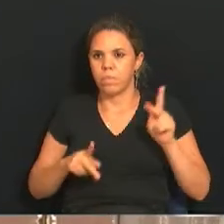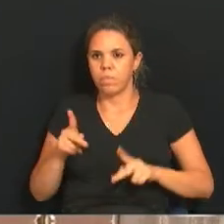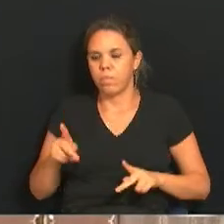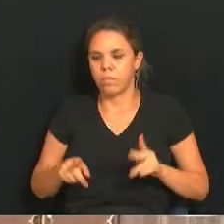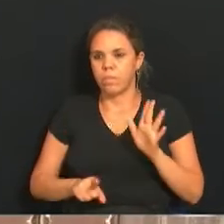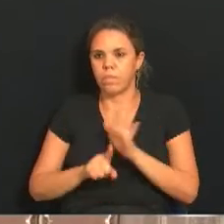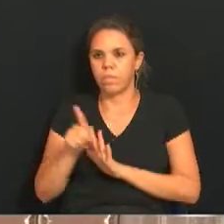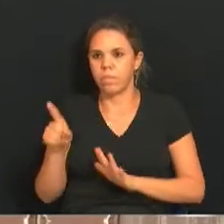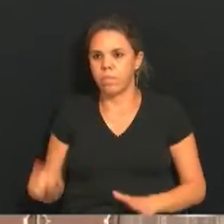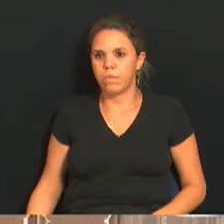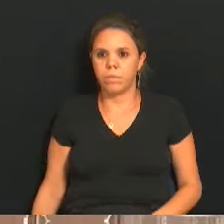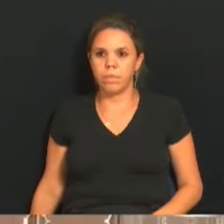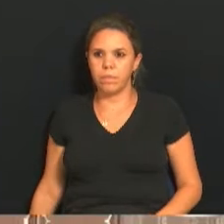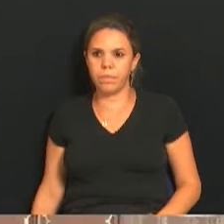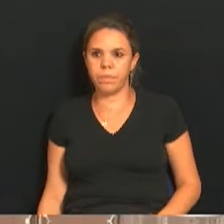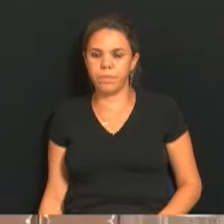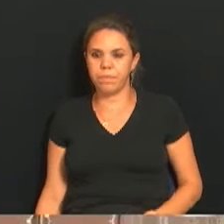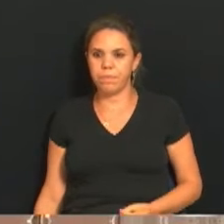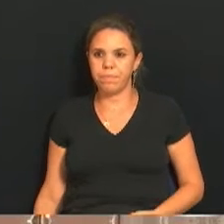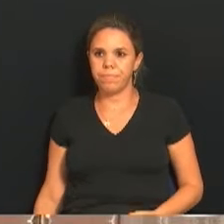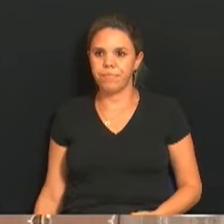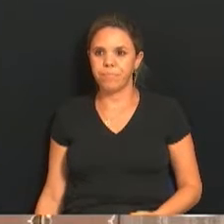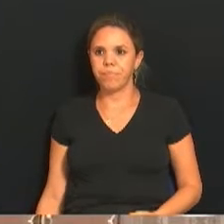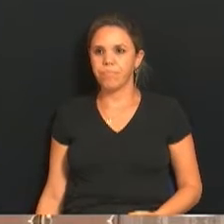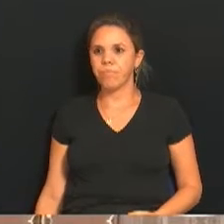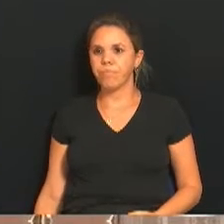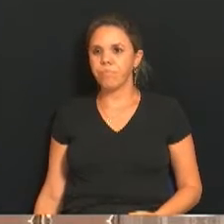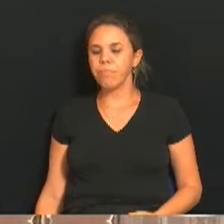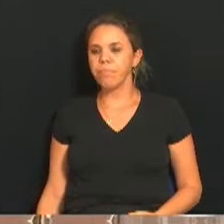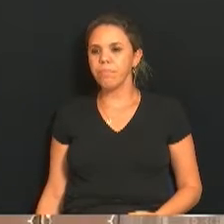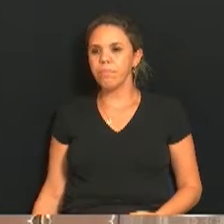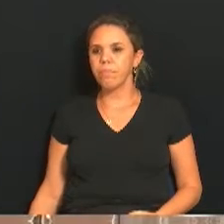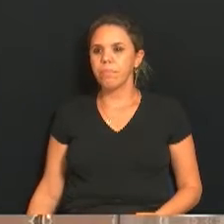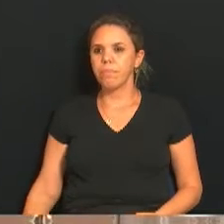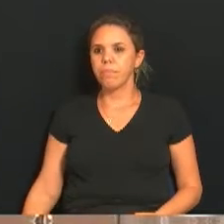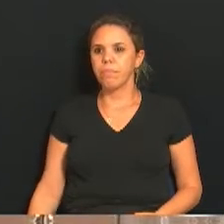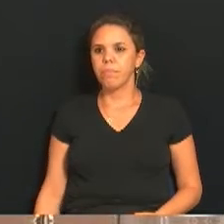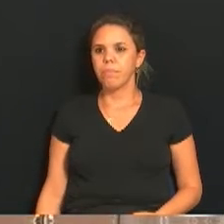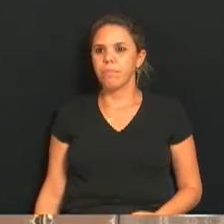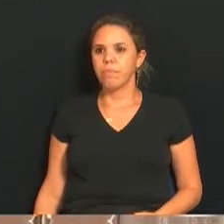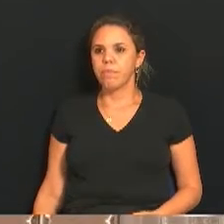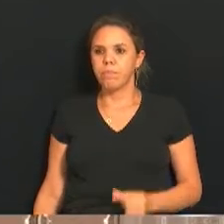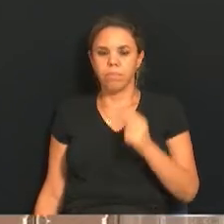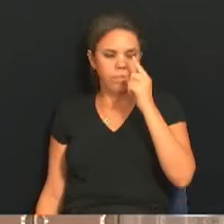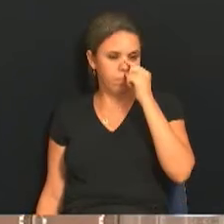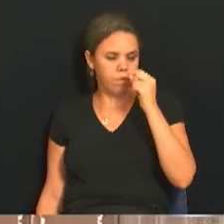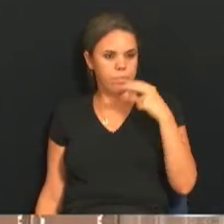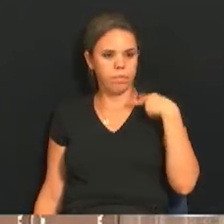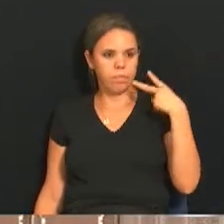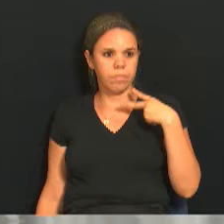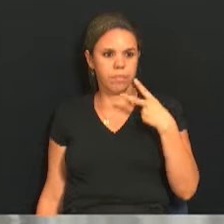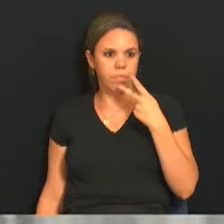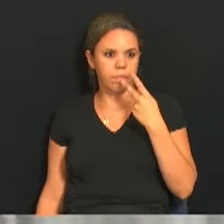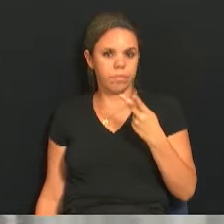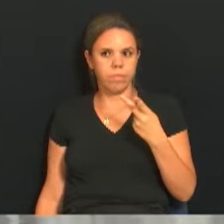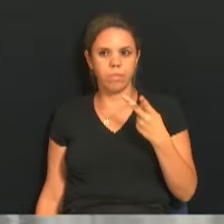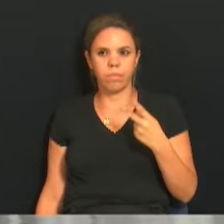perguntas. Vereador Arnaldo Salvetti, por favor. Tem a palavra.